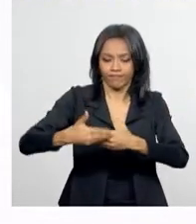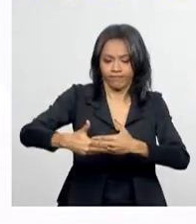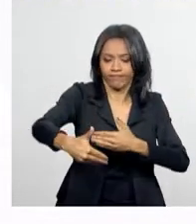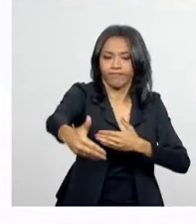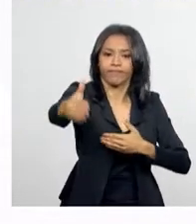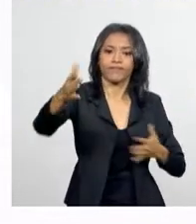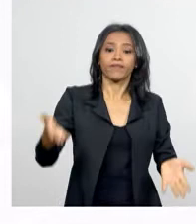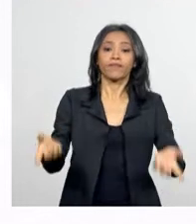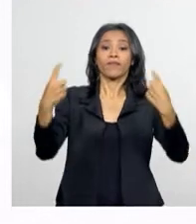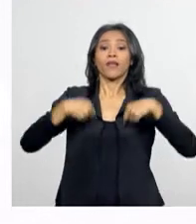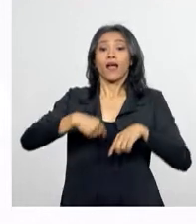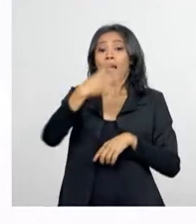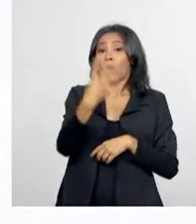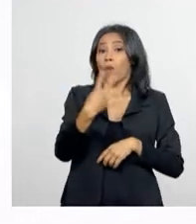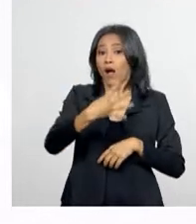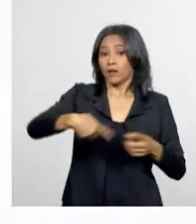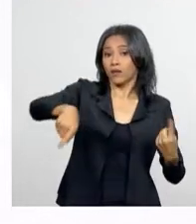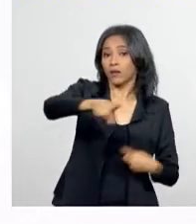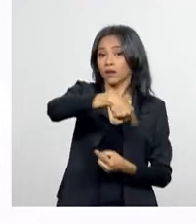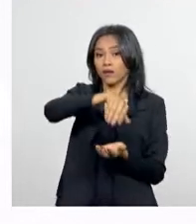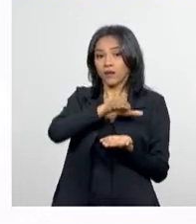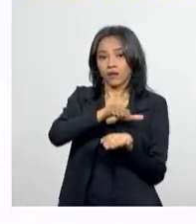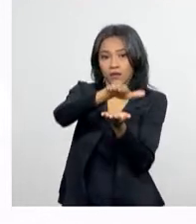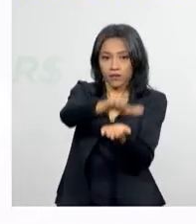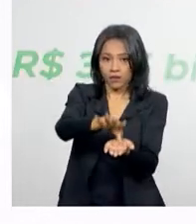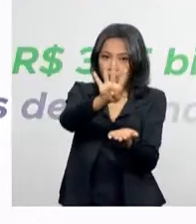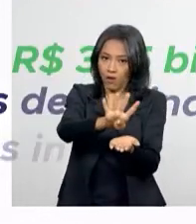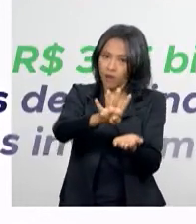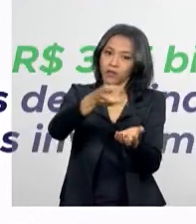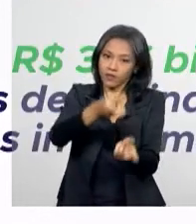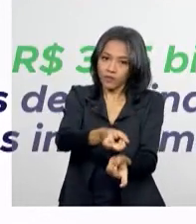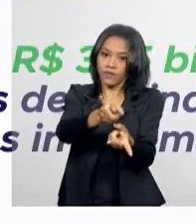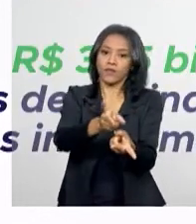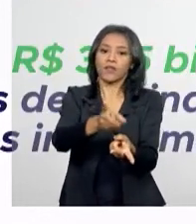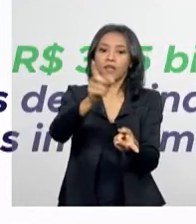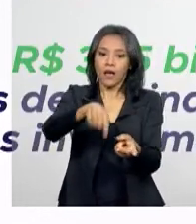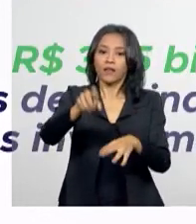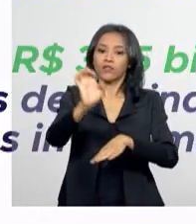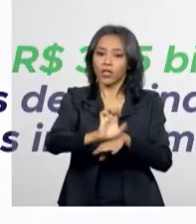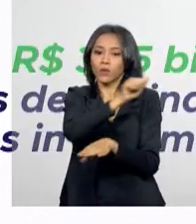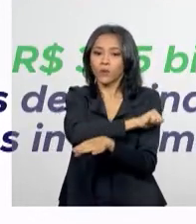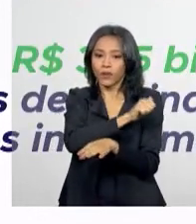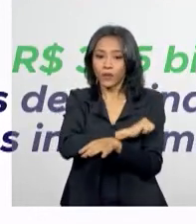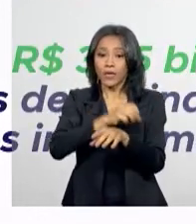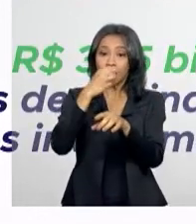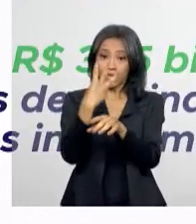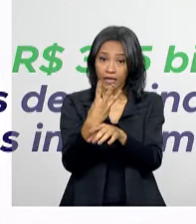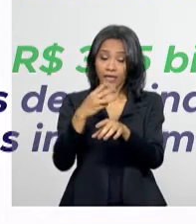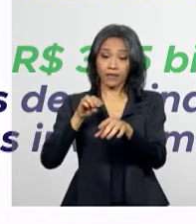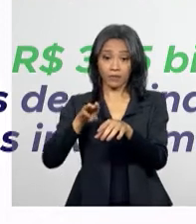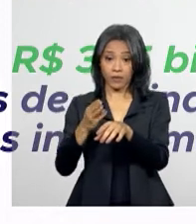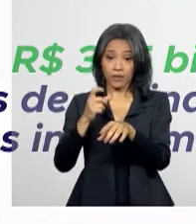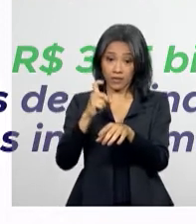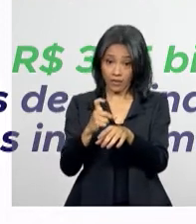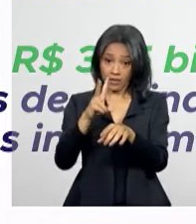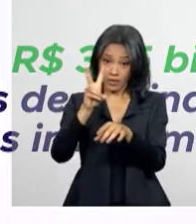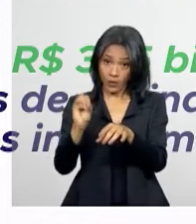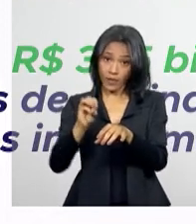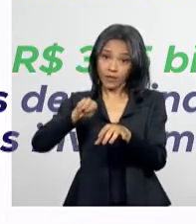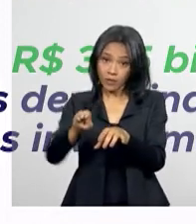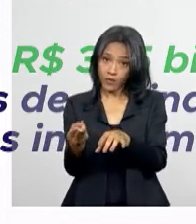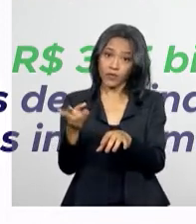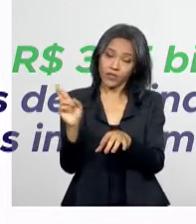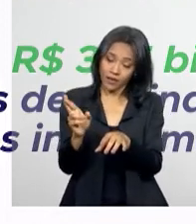em junho deste ano também no rio de janeiro e nesta rodada foram arrecadados 3 bilhões 150 milhões de reais